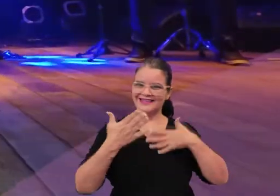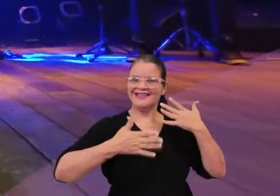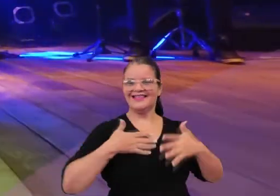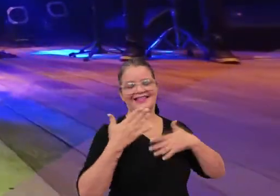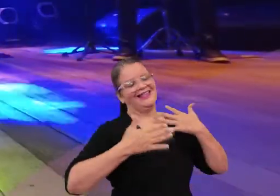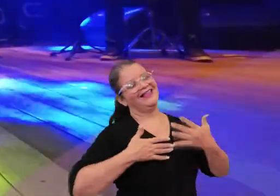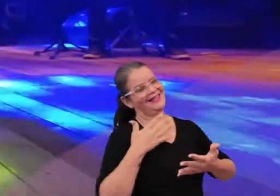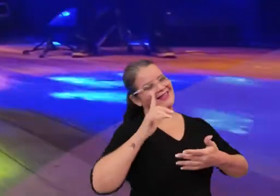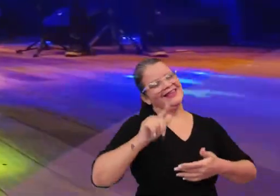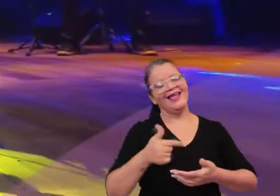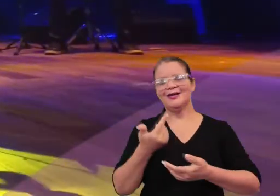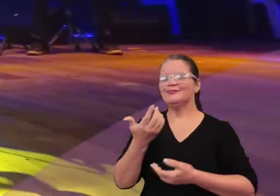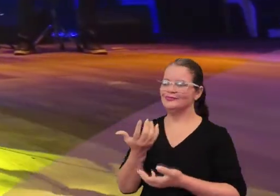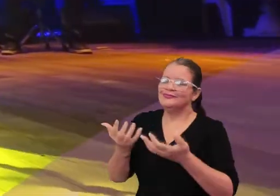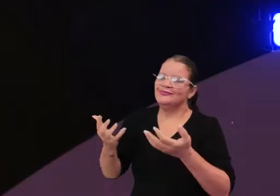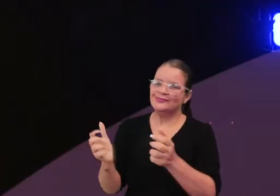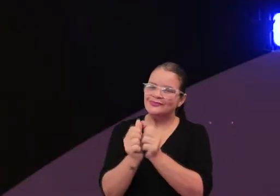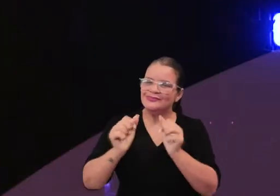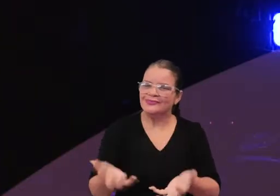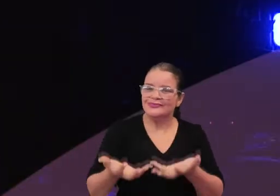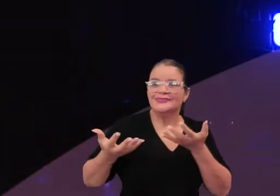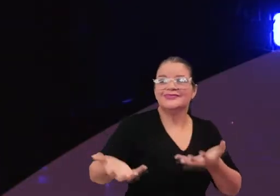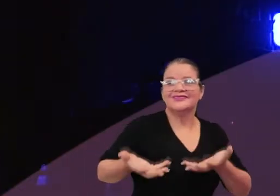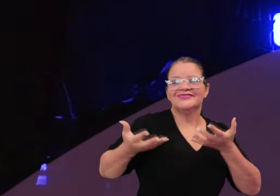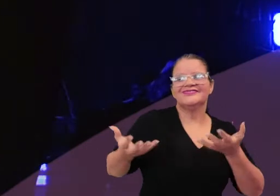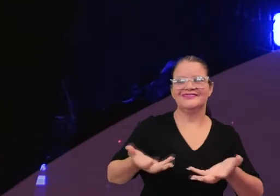Minha alegria é um dobrado sustenido.